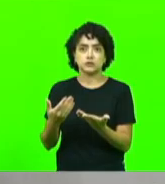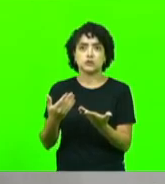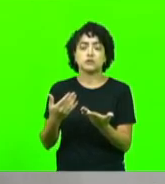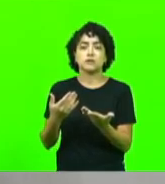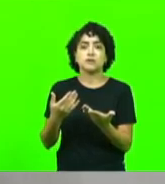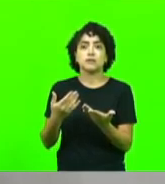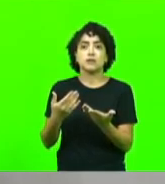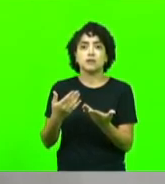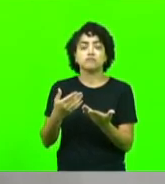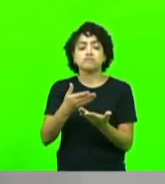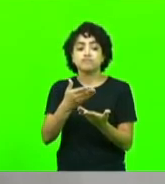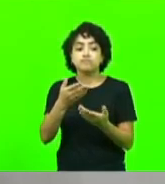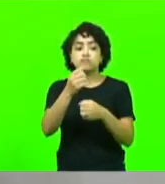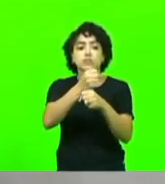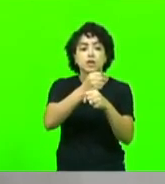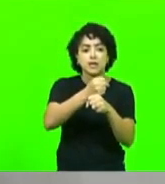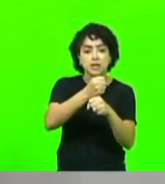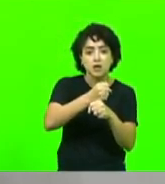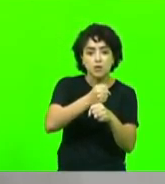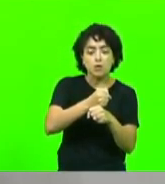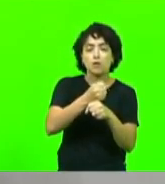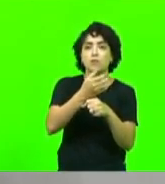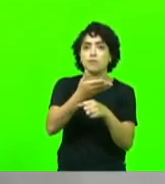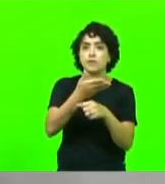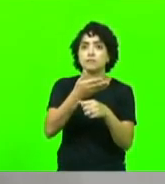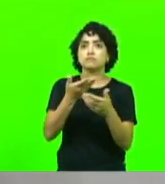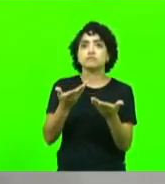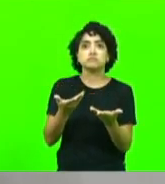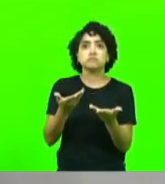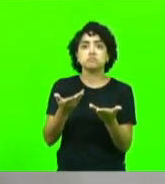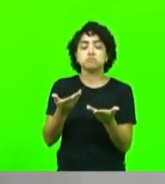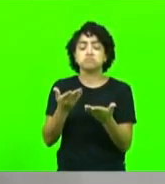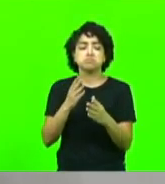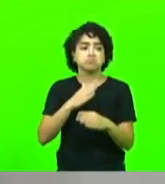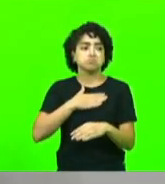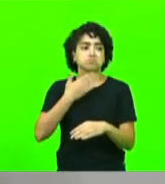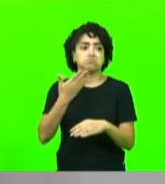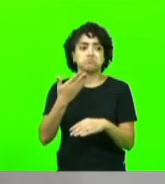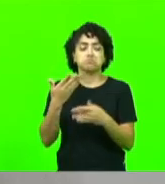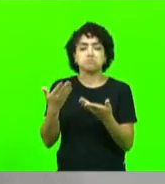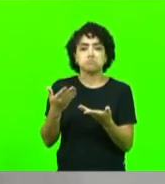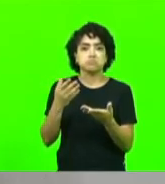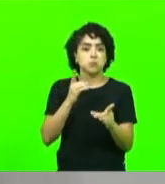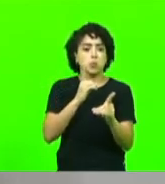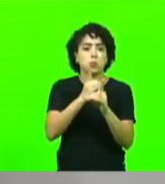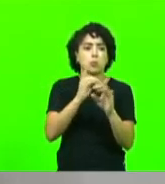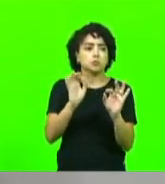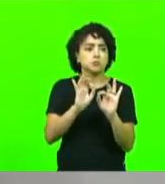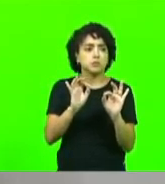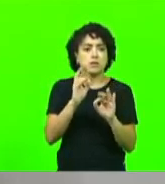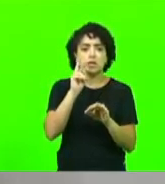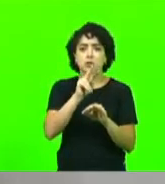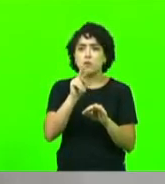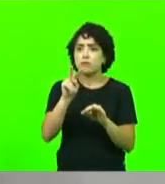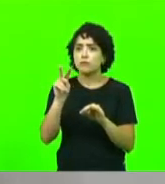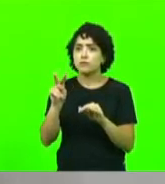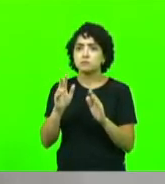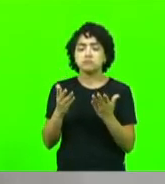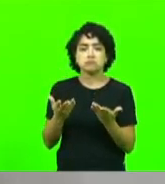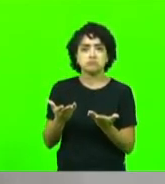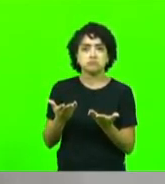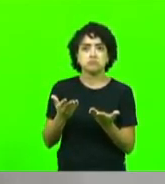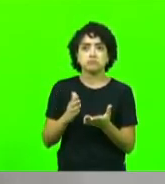que aquela obra fosse atingida, etc. E uma surpresa minha que eu aprendi mais uma agora, acho que na